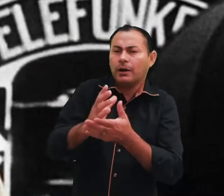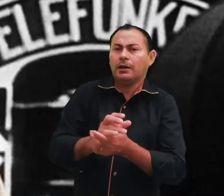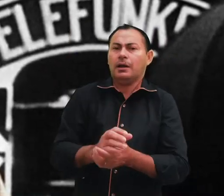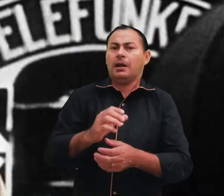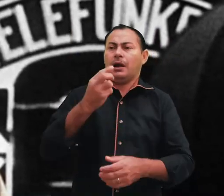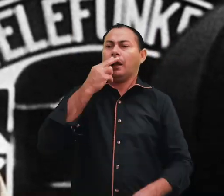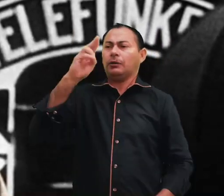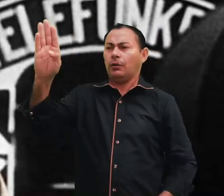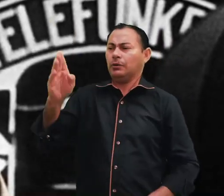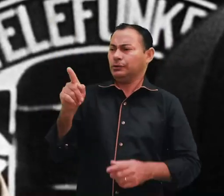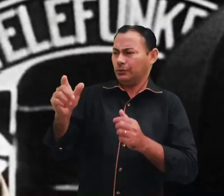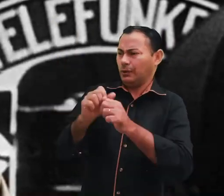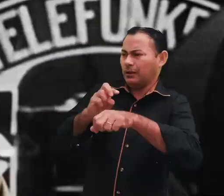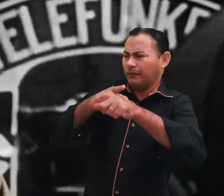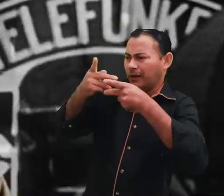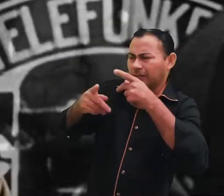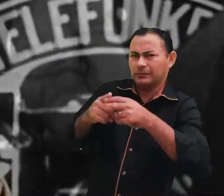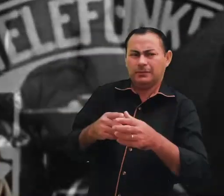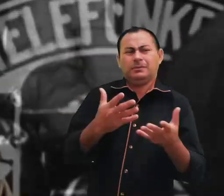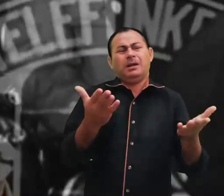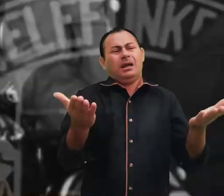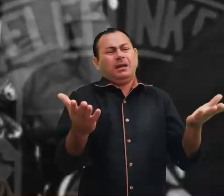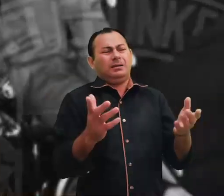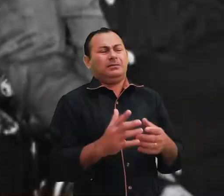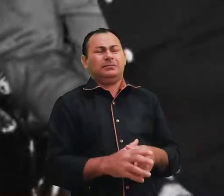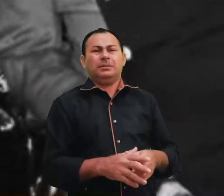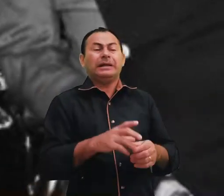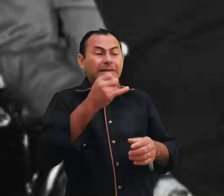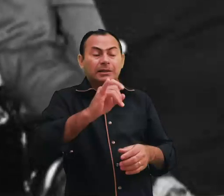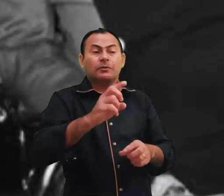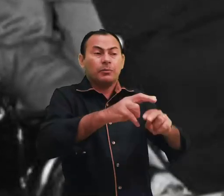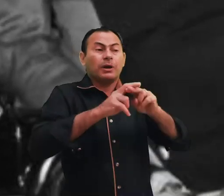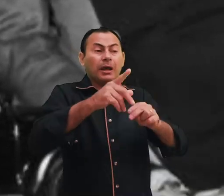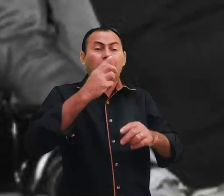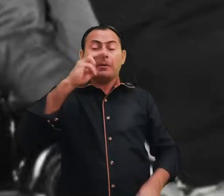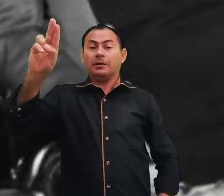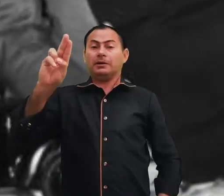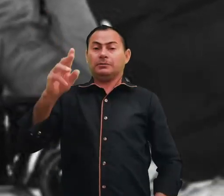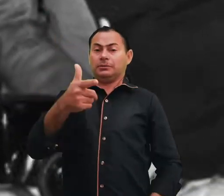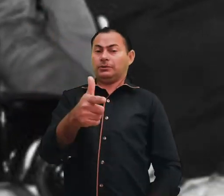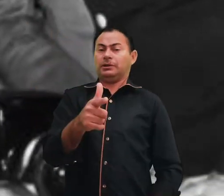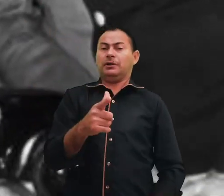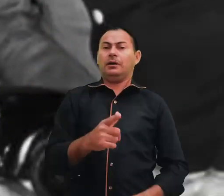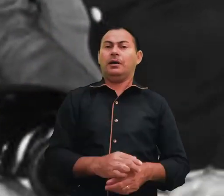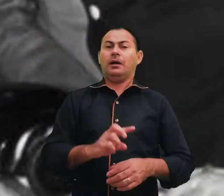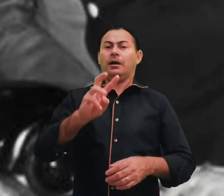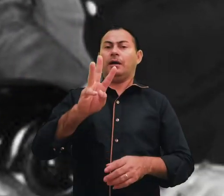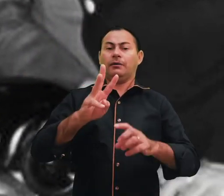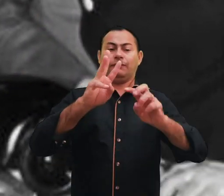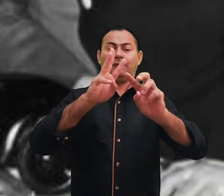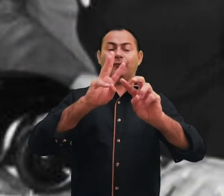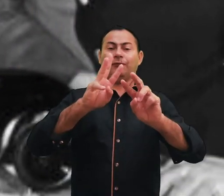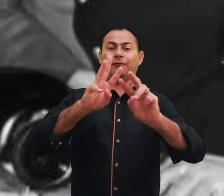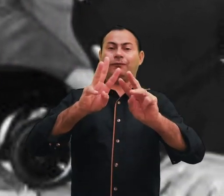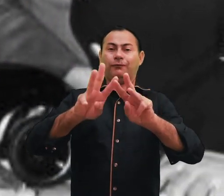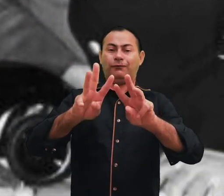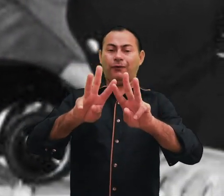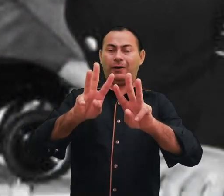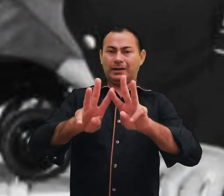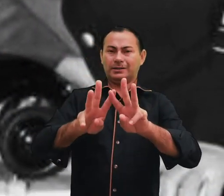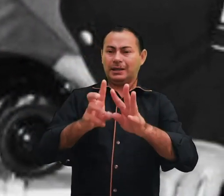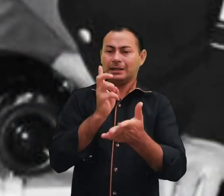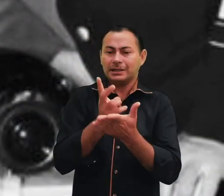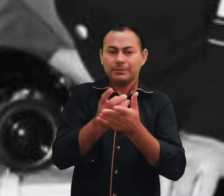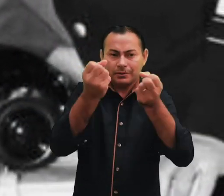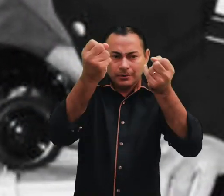sobre Adolf Hitler com ela, ela dirá, mas se não fosse por ele, hoje não teríamos a Volkswagen. Ela sempre